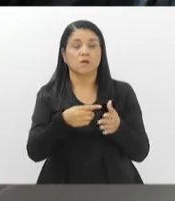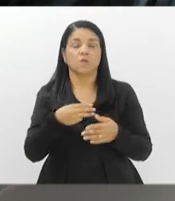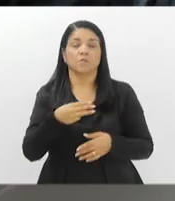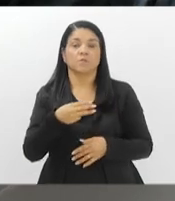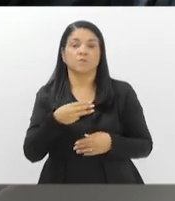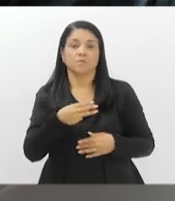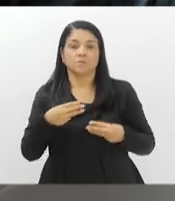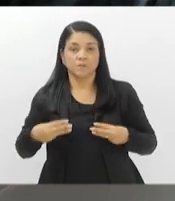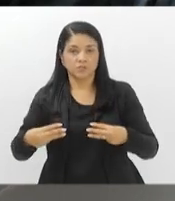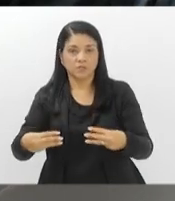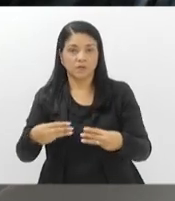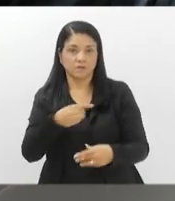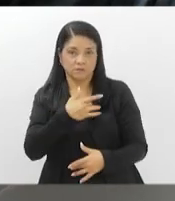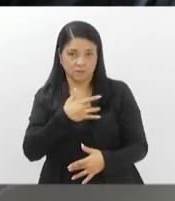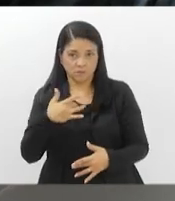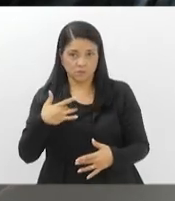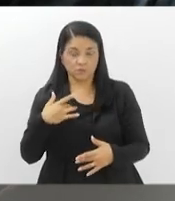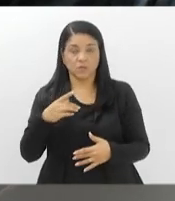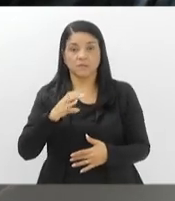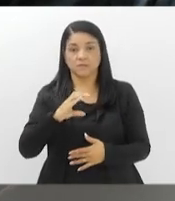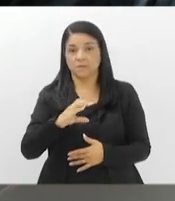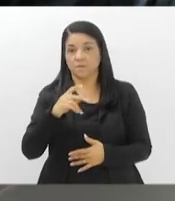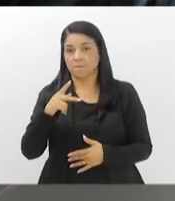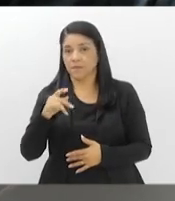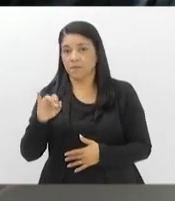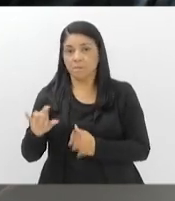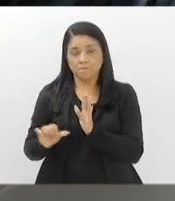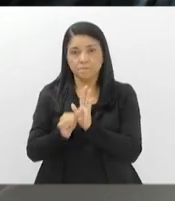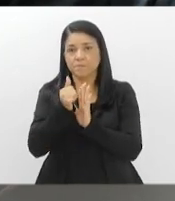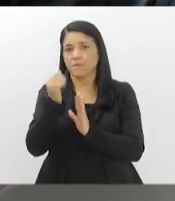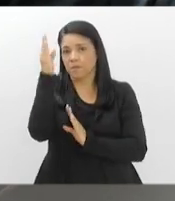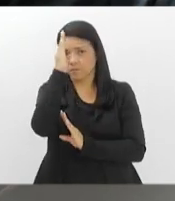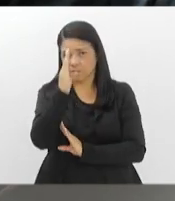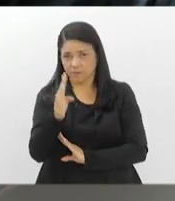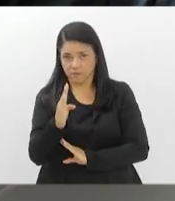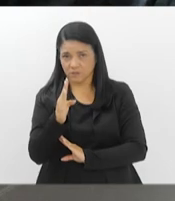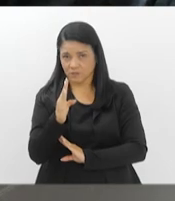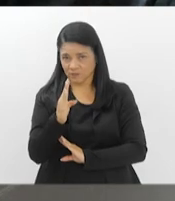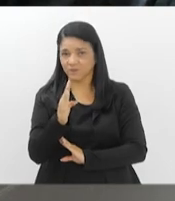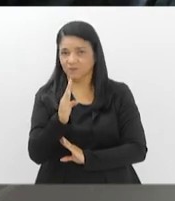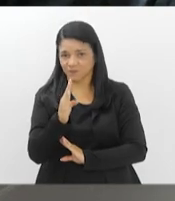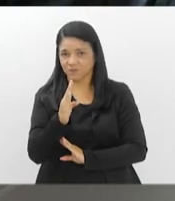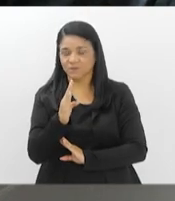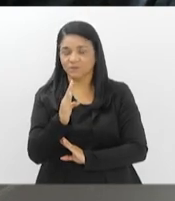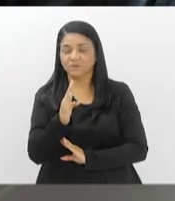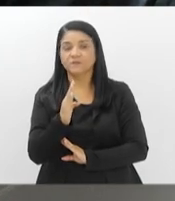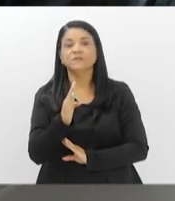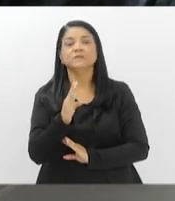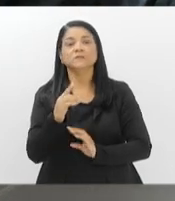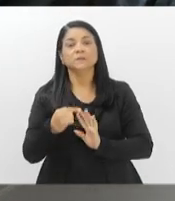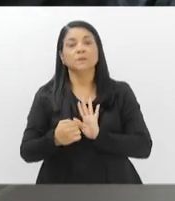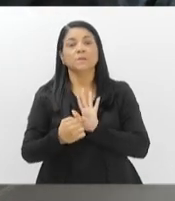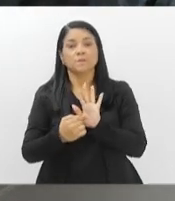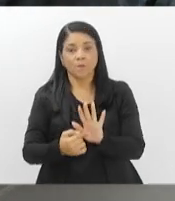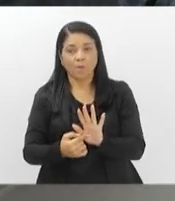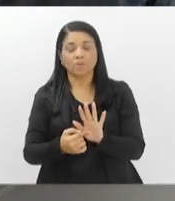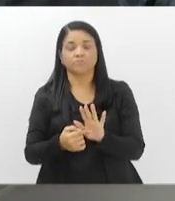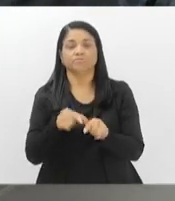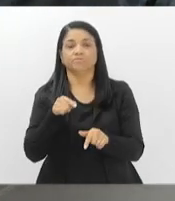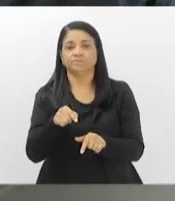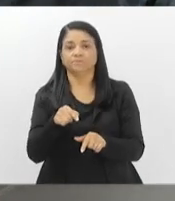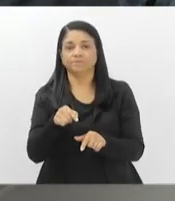sobre essa CPI que é a primeira no Brasil Pioneira nisso né e inclusive trago aqui